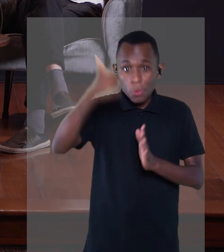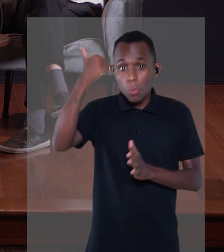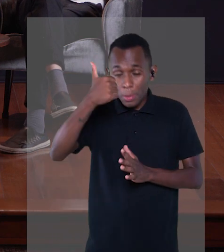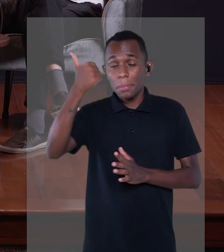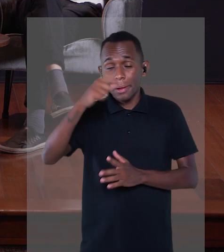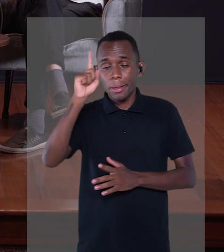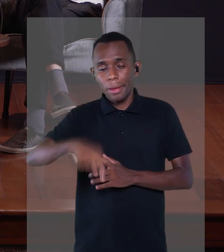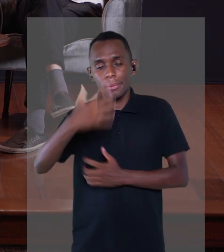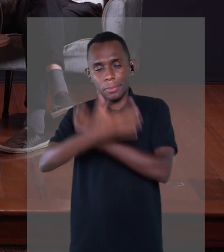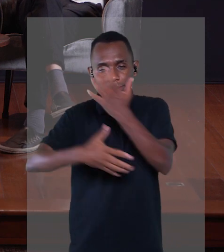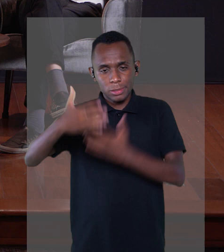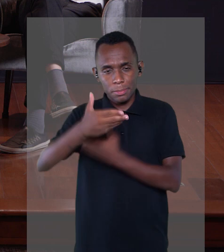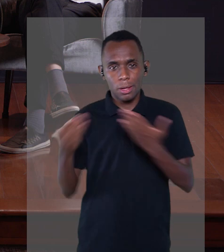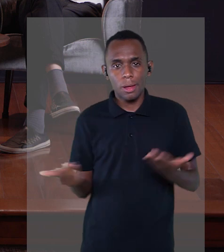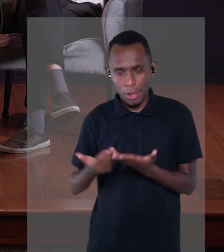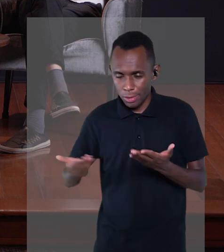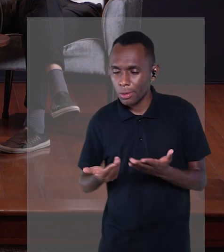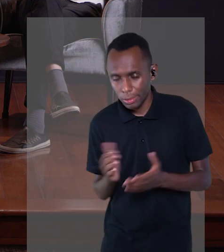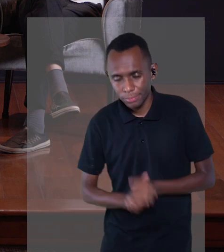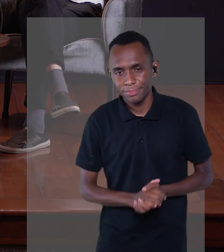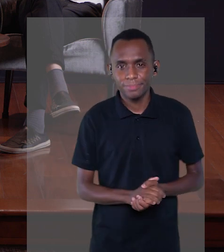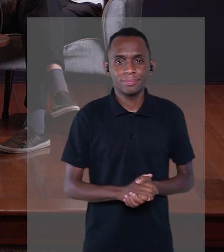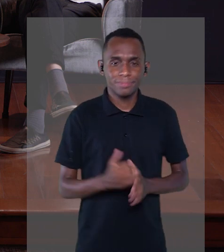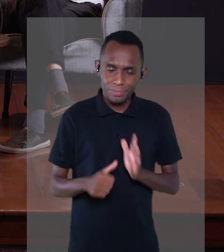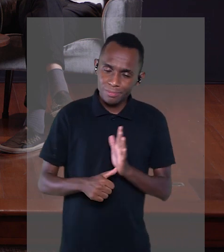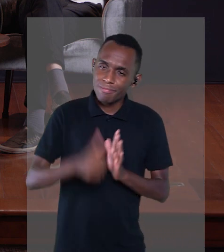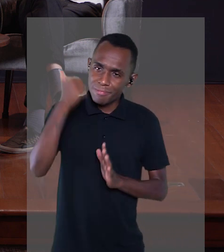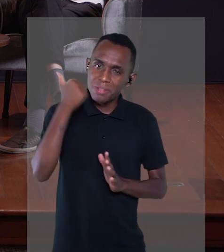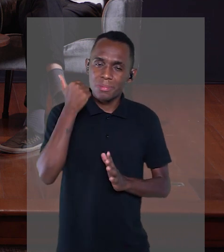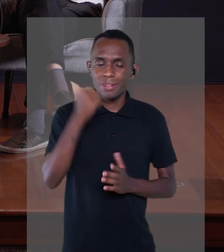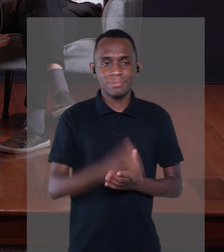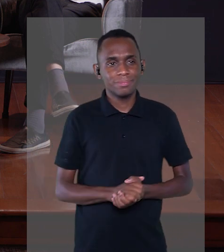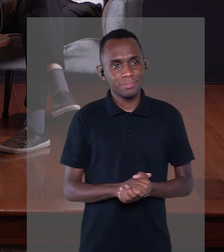sempre essa sempre foi sempre foi a número 1. A número 1, né?